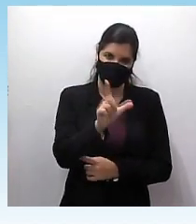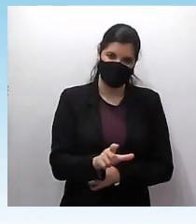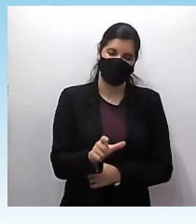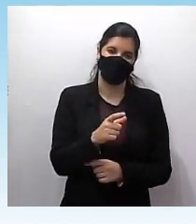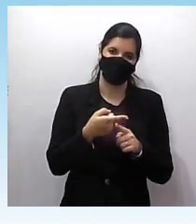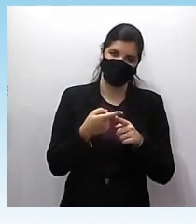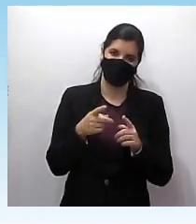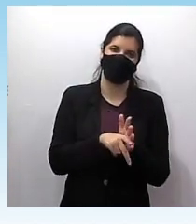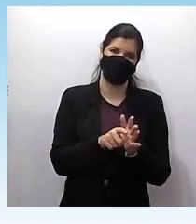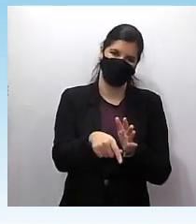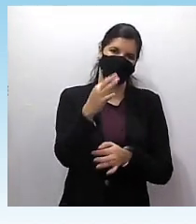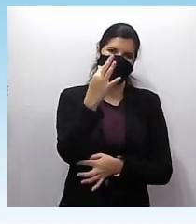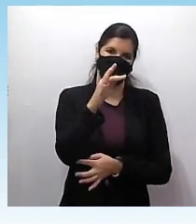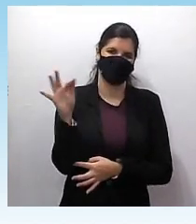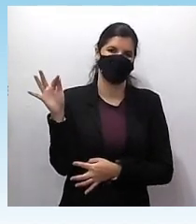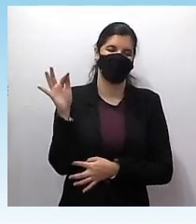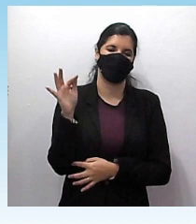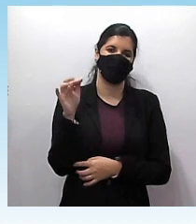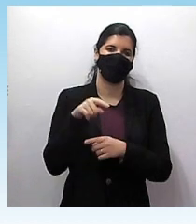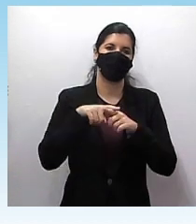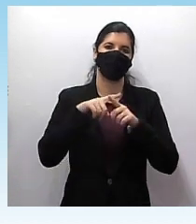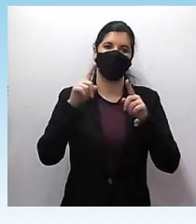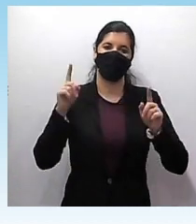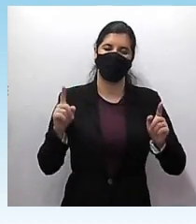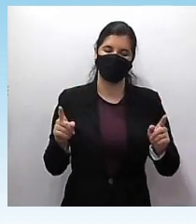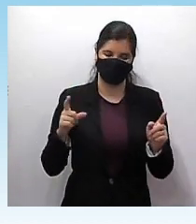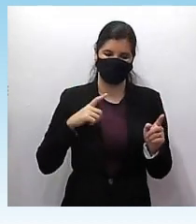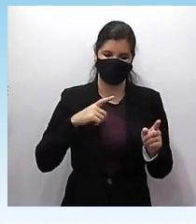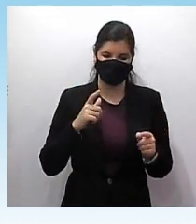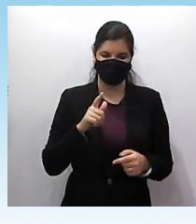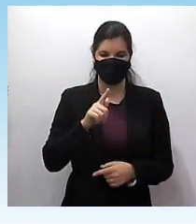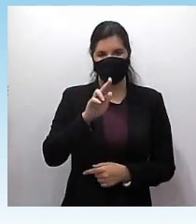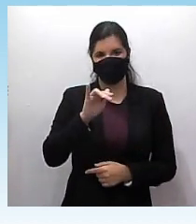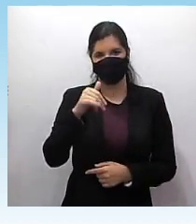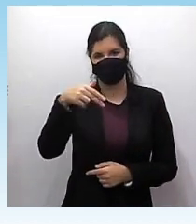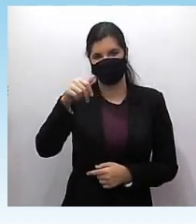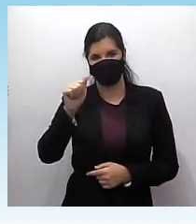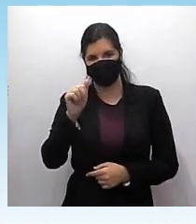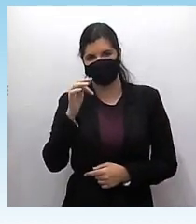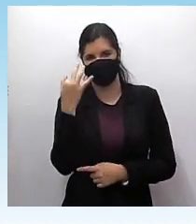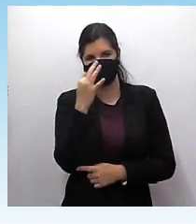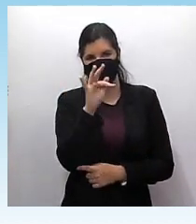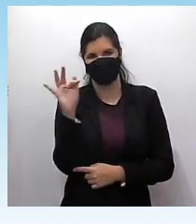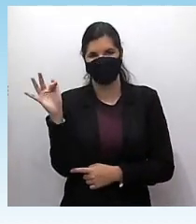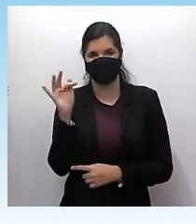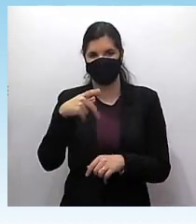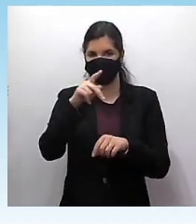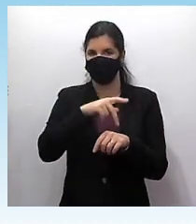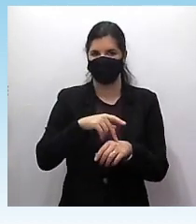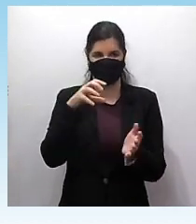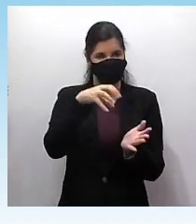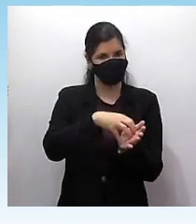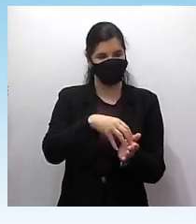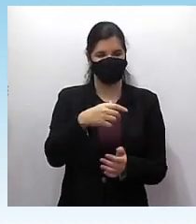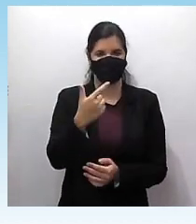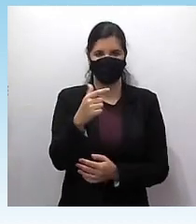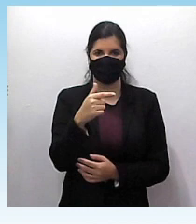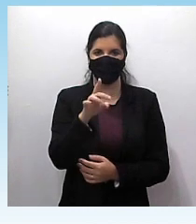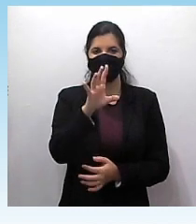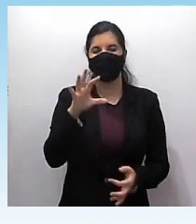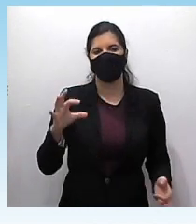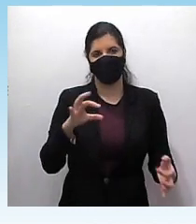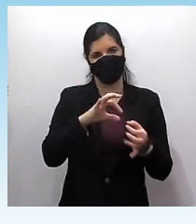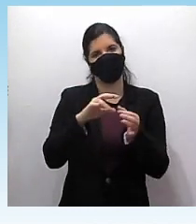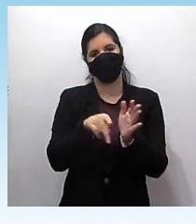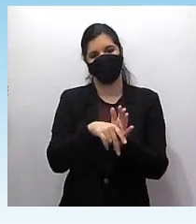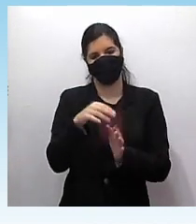se fosse a França. Mas na verdade a Guiana Francesa ela não seria um país central, né? Ela está aí como um pedaço